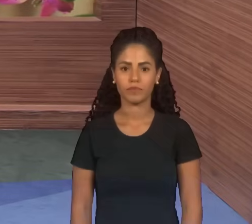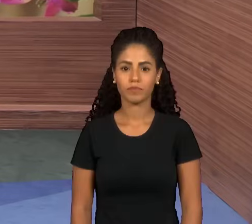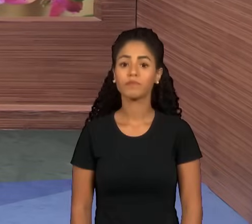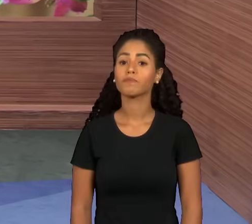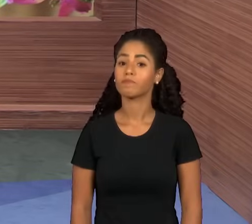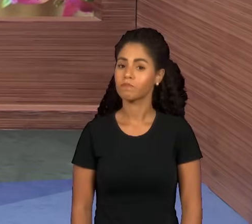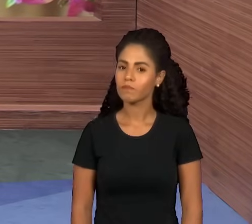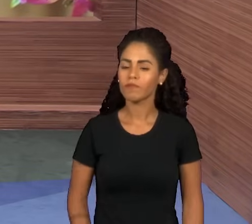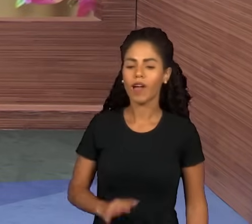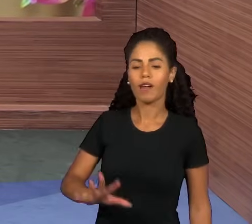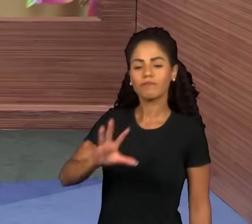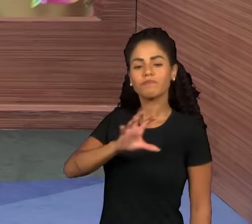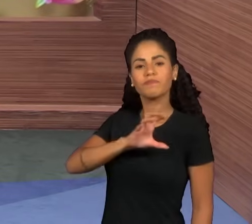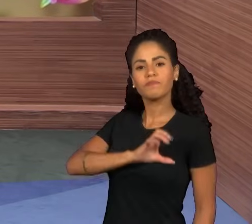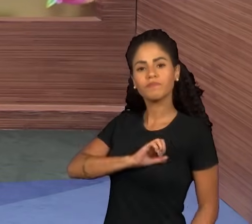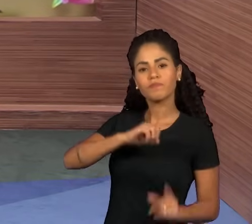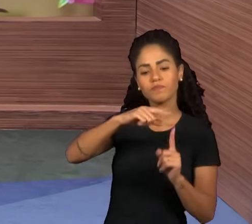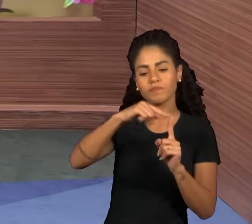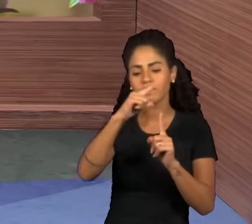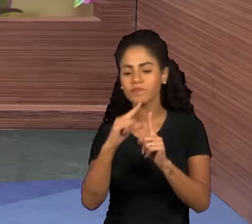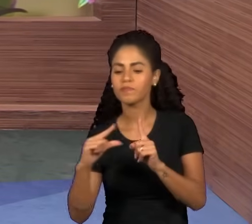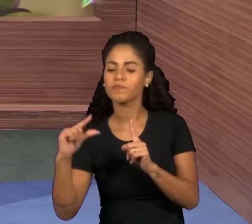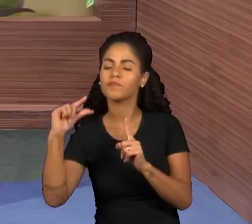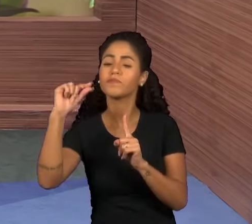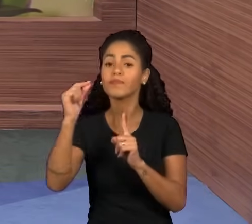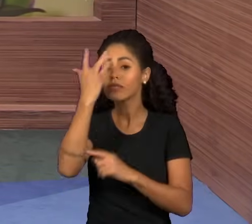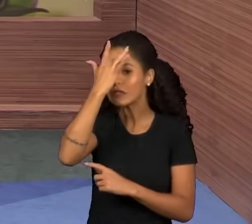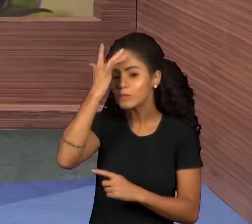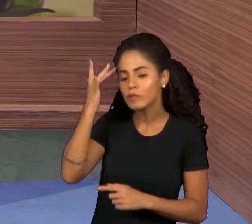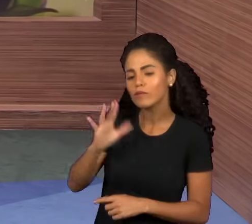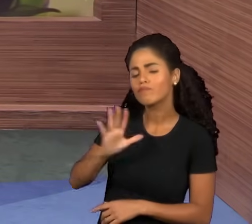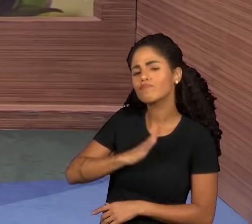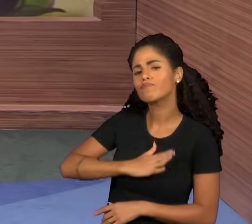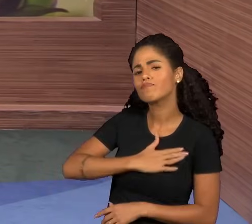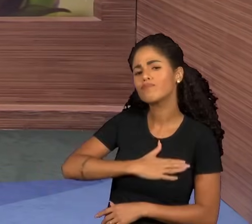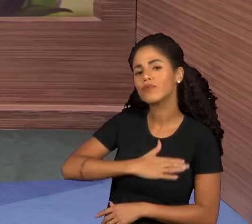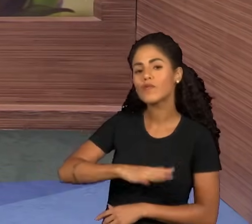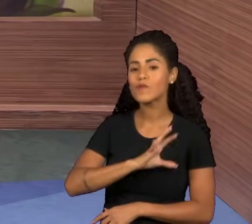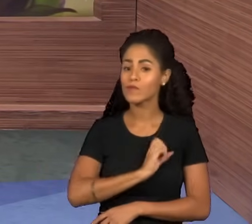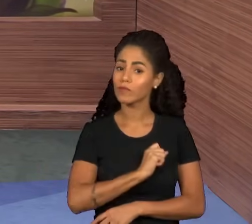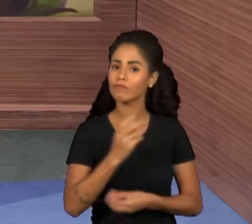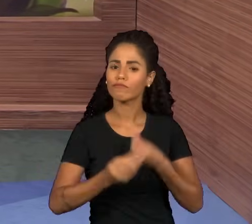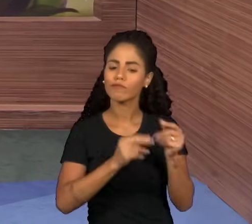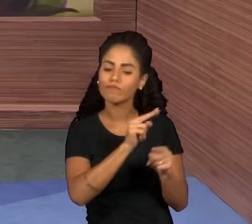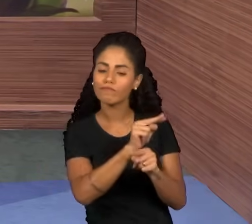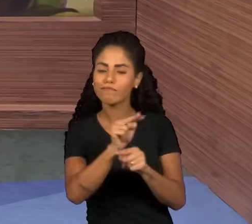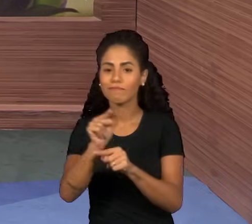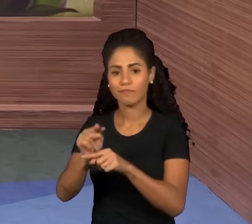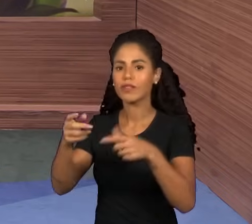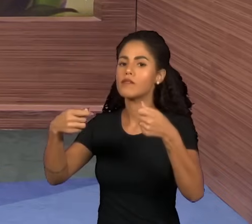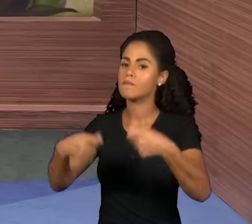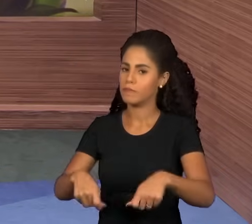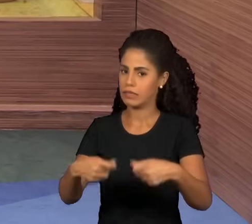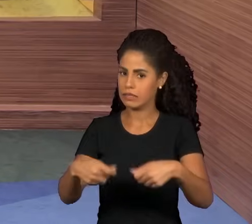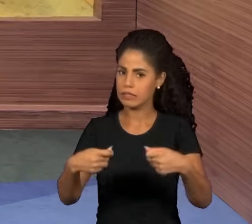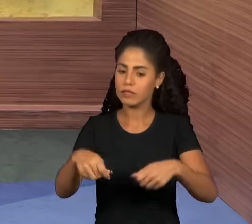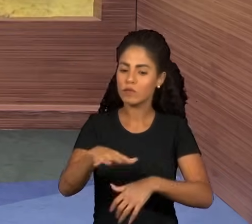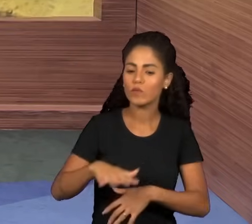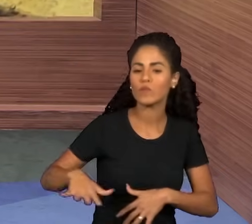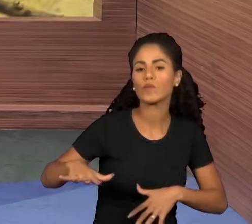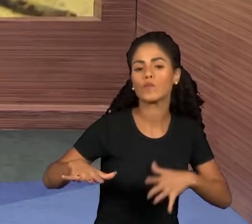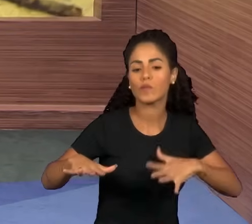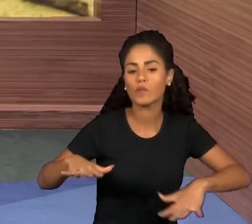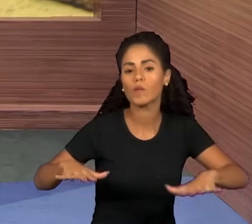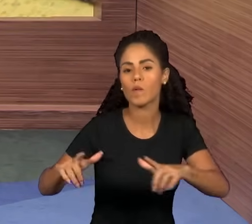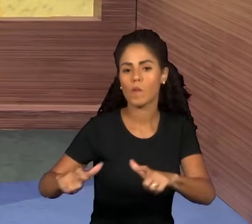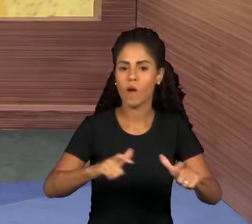Estimular a paixão por plantas para que as pessoas despertem para a importância de conservar os ambientes naturais. Essa é a missão